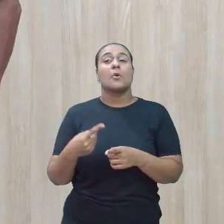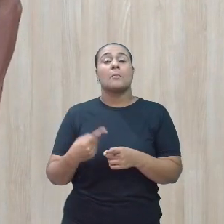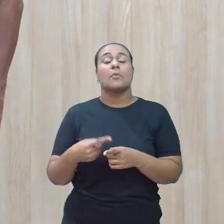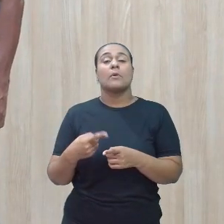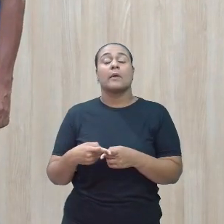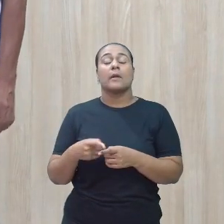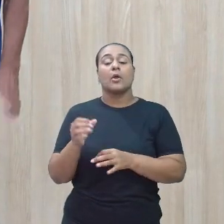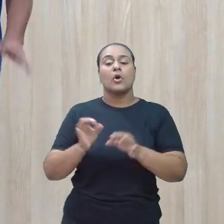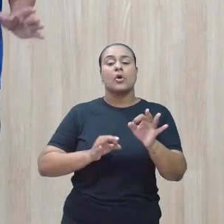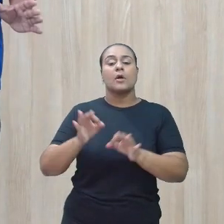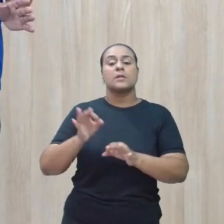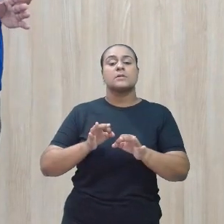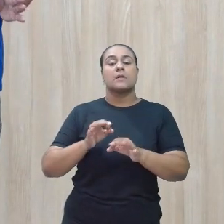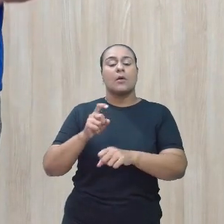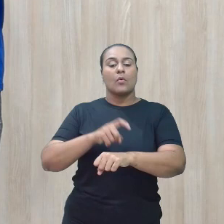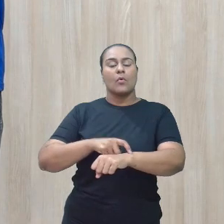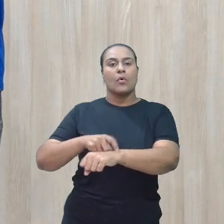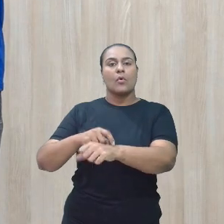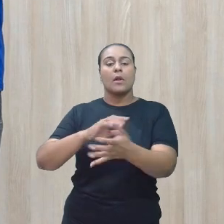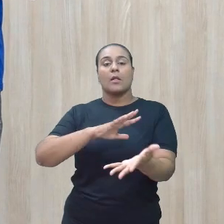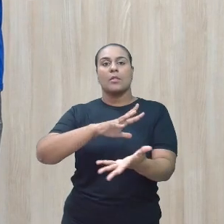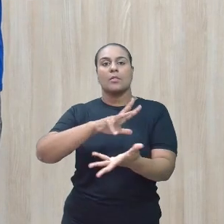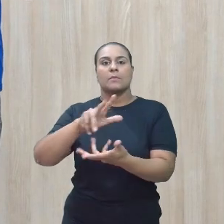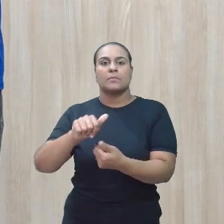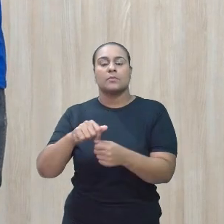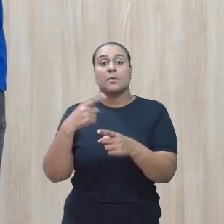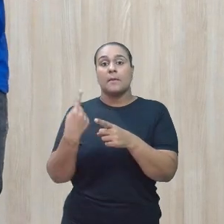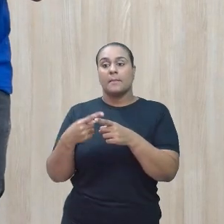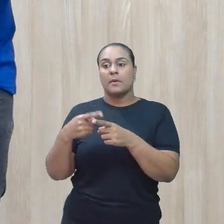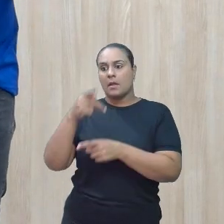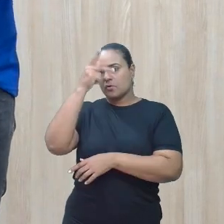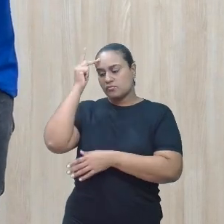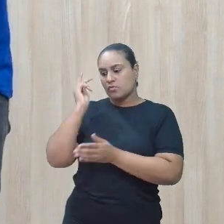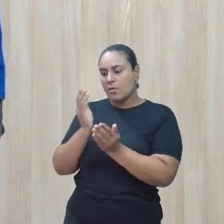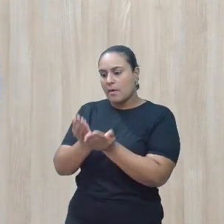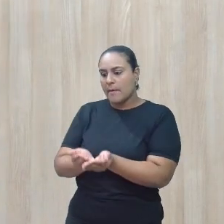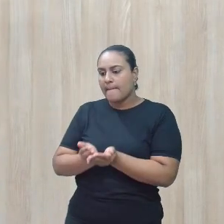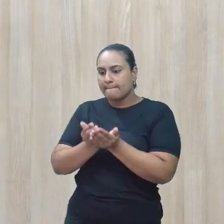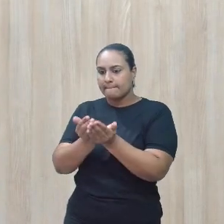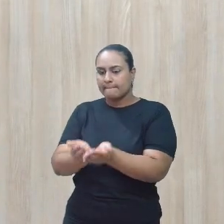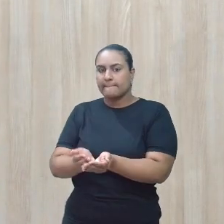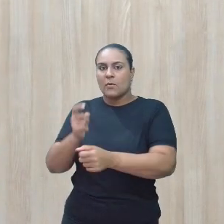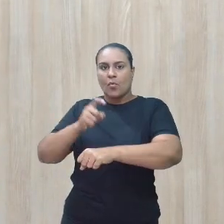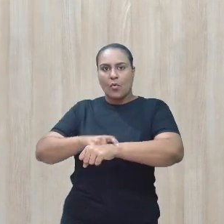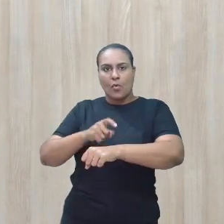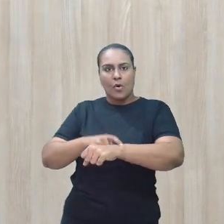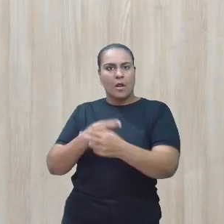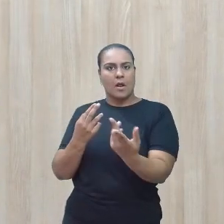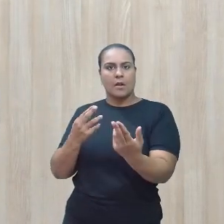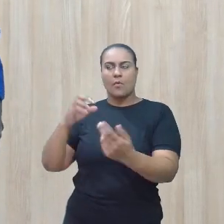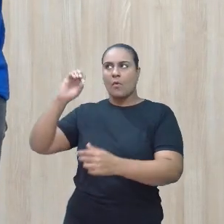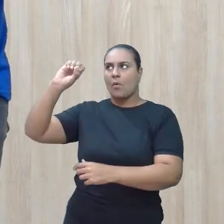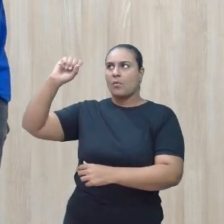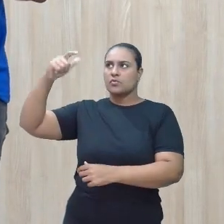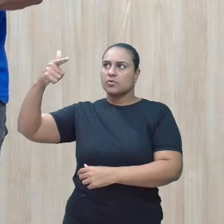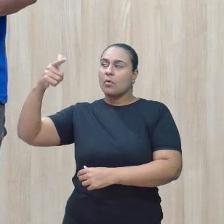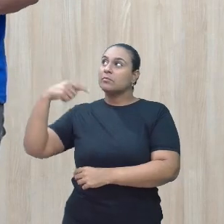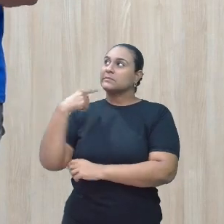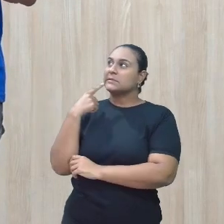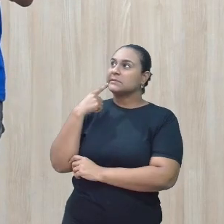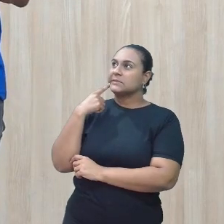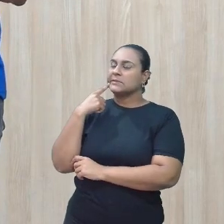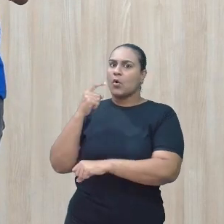regulamentar hora no mundo? Gente, o que acontecia? Os navegantes, tá, tinham o mesmo horário para todo mundo seguido pelo Sol. E às vezes os horários não